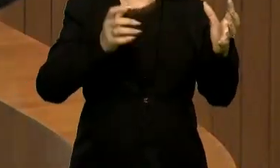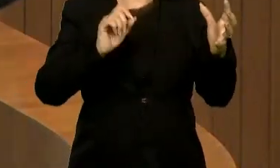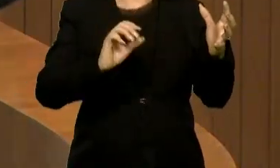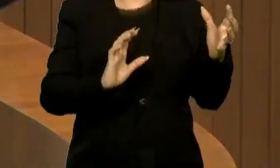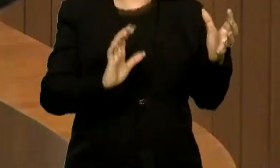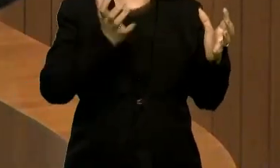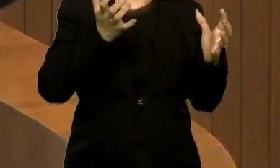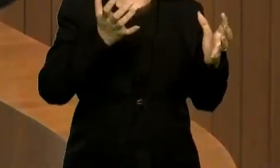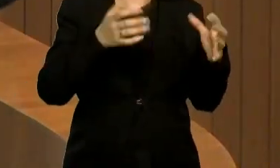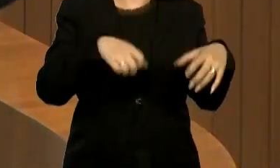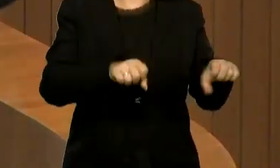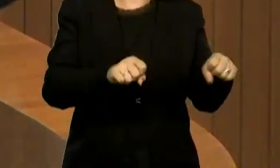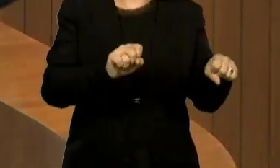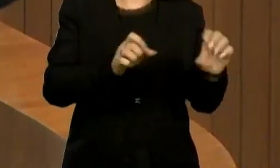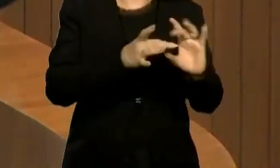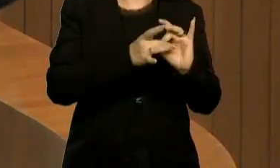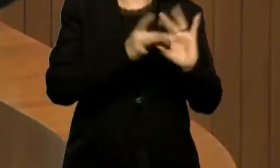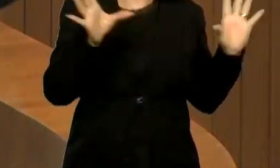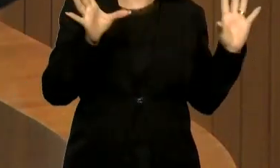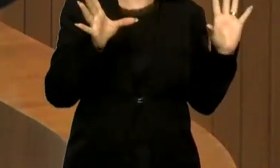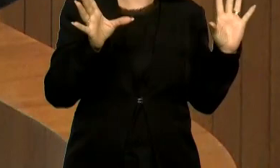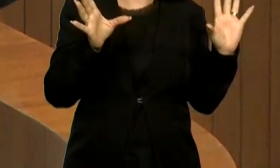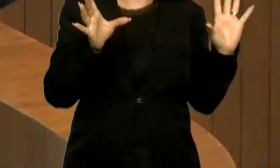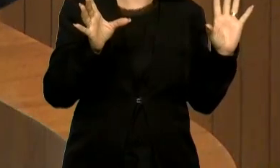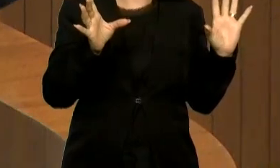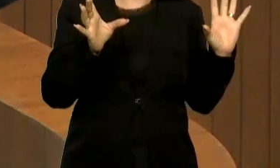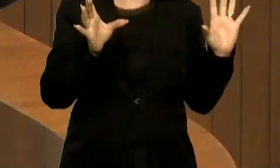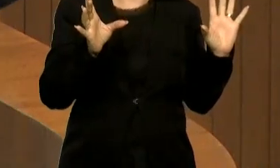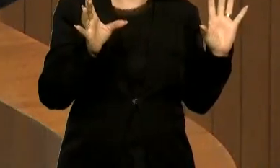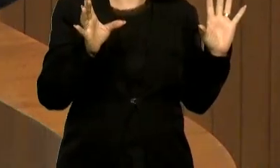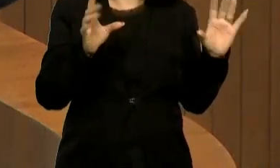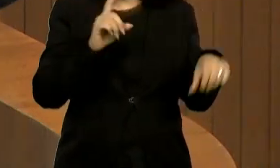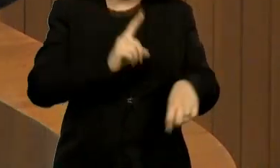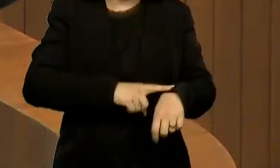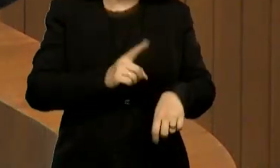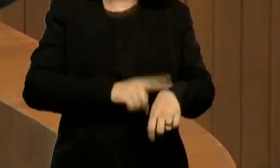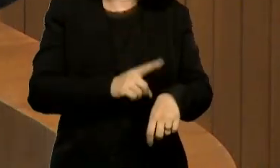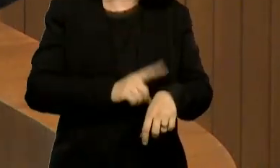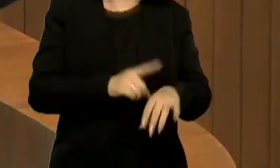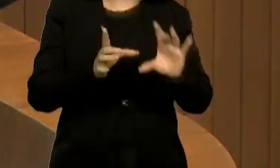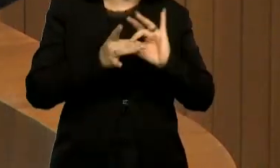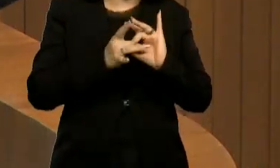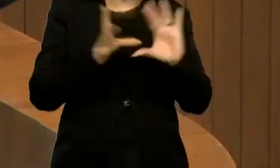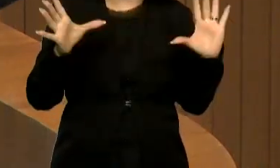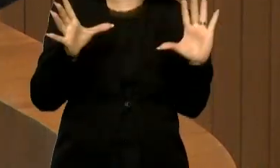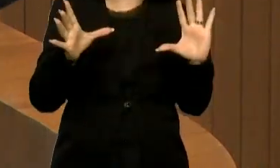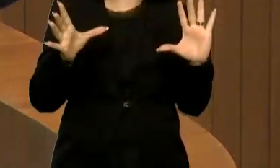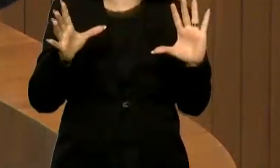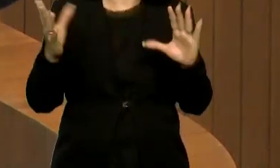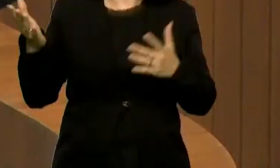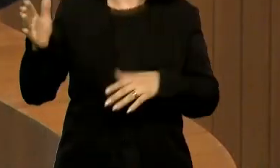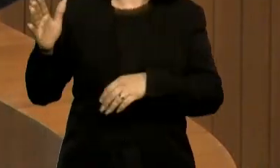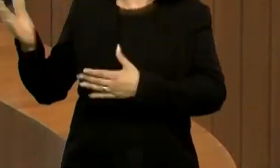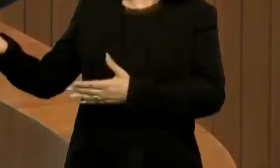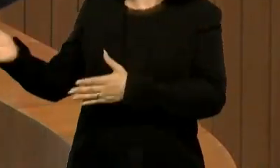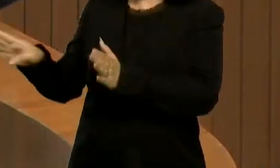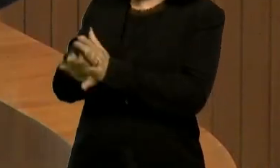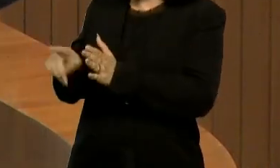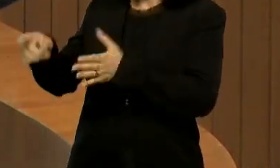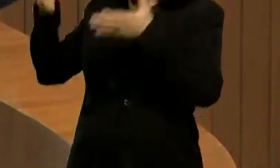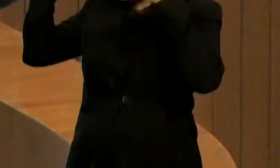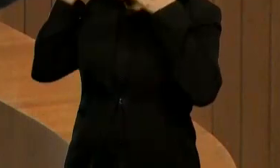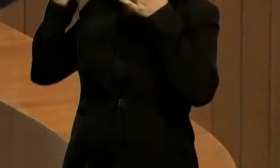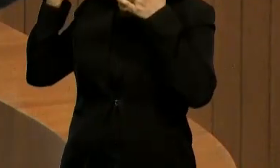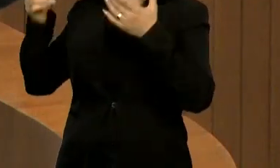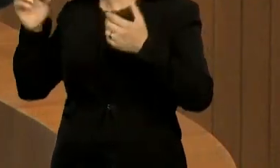automaticamente o veículo é liberado, deputado Mical. Automaticamente. Entretanto, pela legislação, a